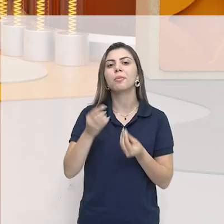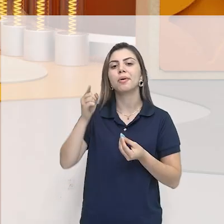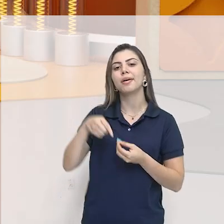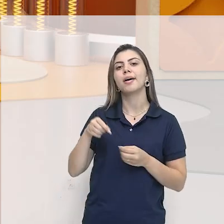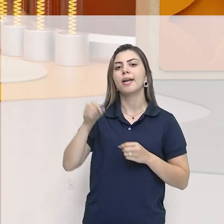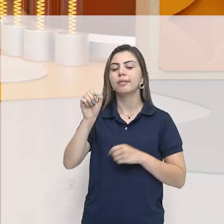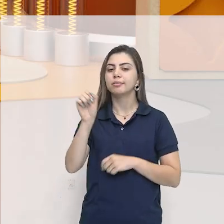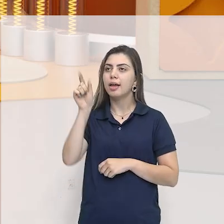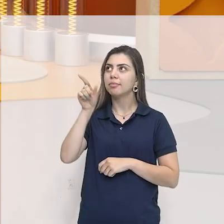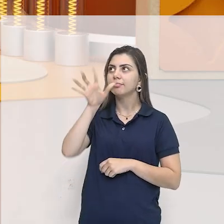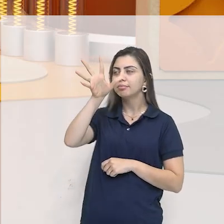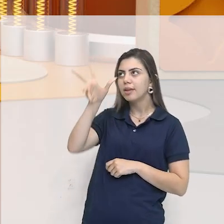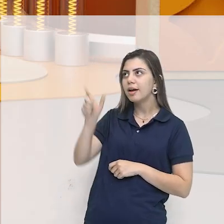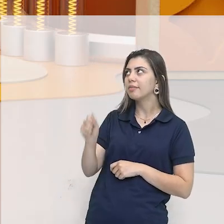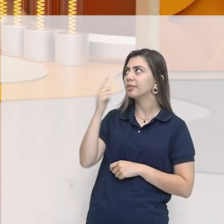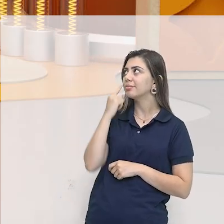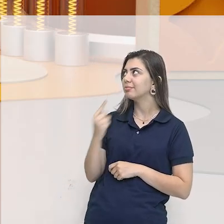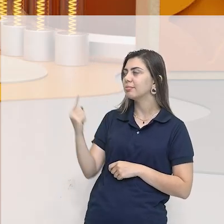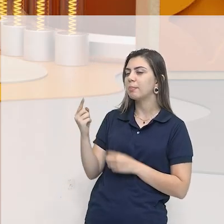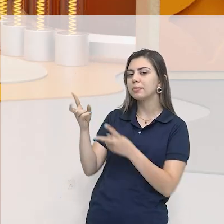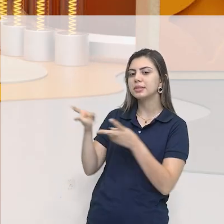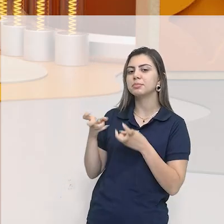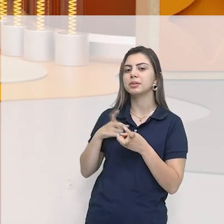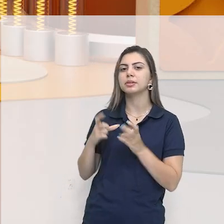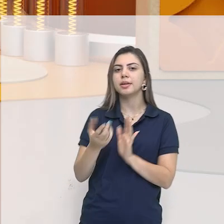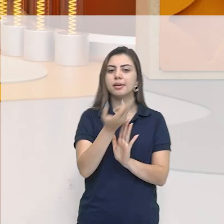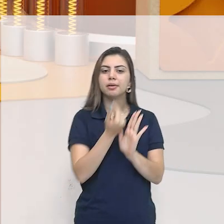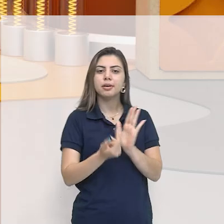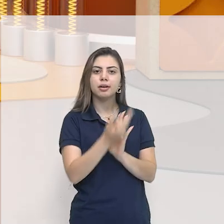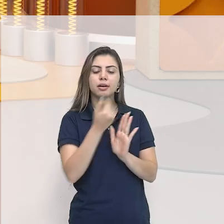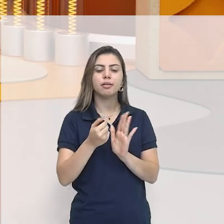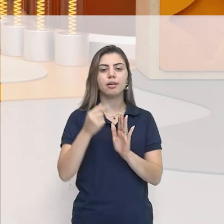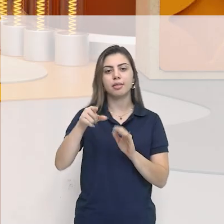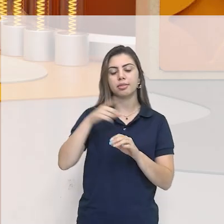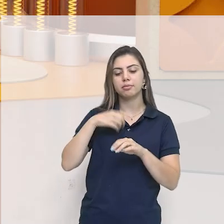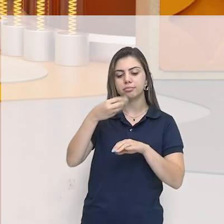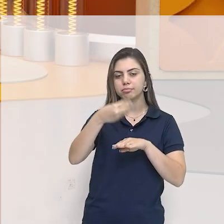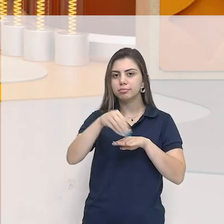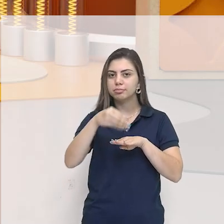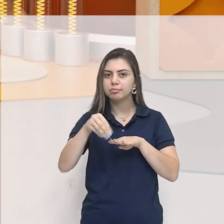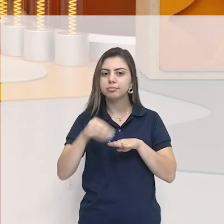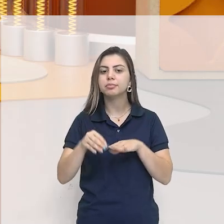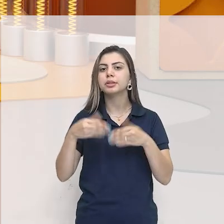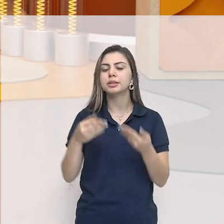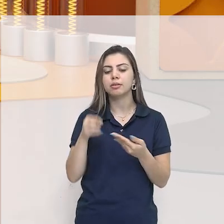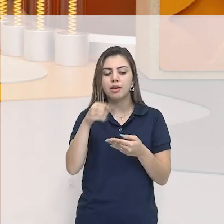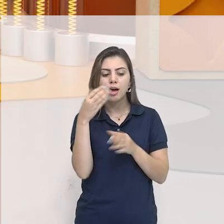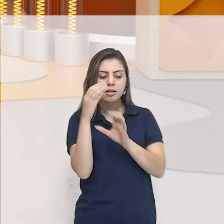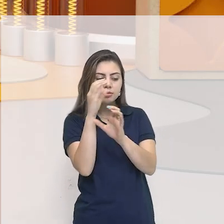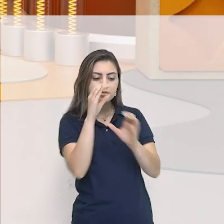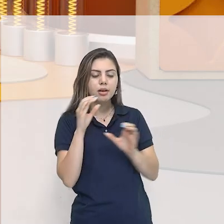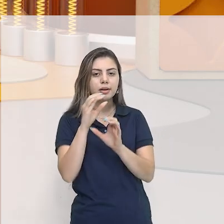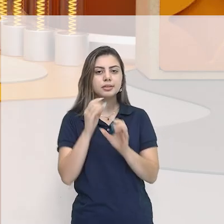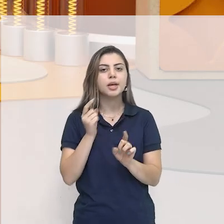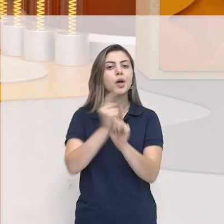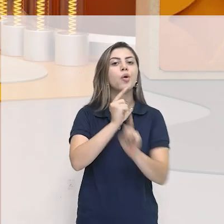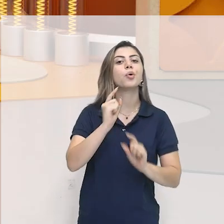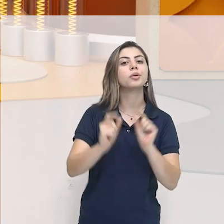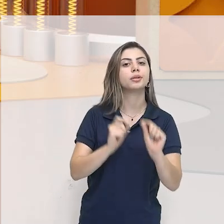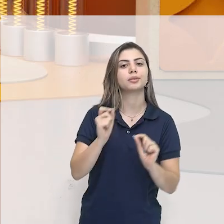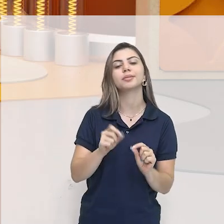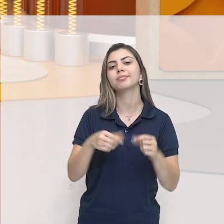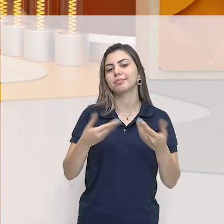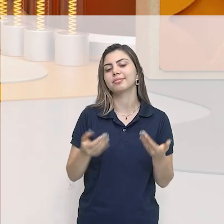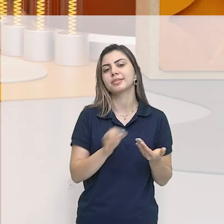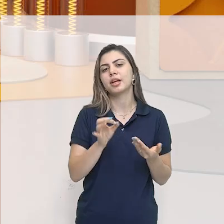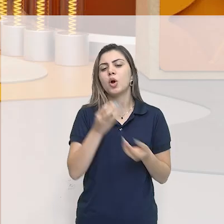Exatamente por isso aqui a imagem da África sendo recortada, então, por sítios arqueológicos. O que, então, que os cientistas querem encontrar